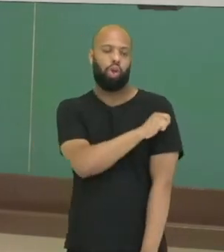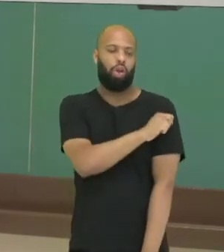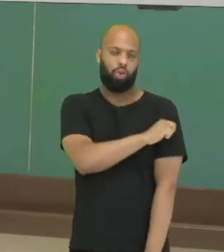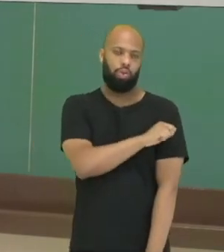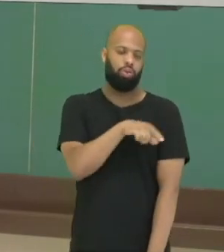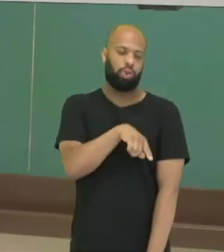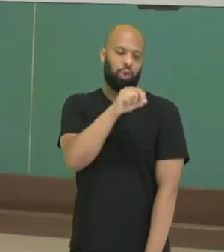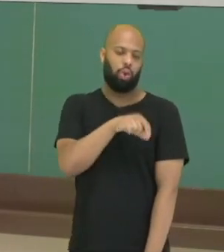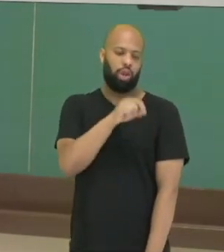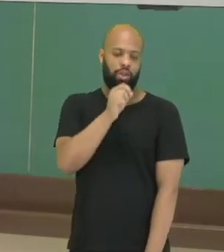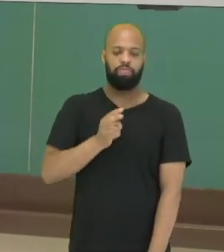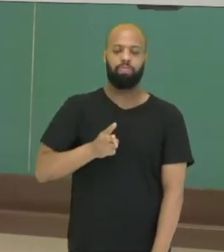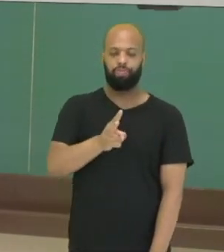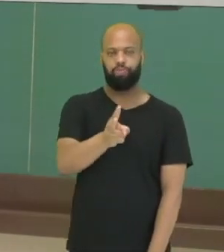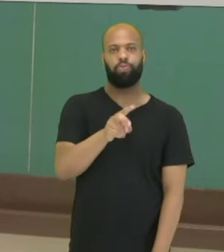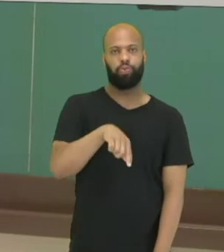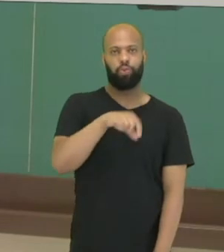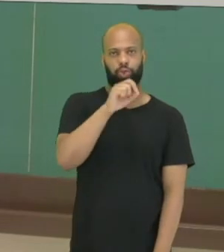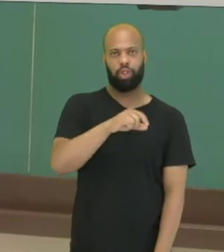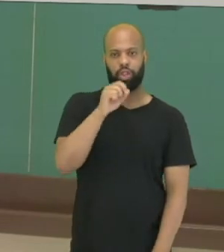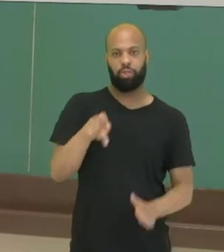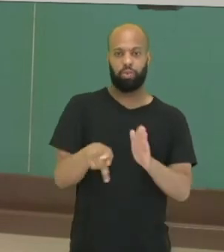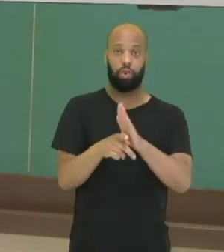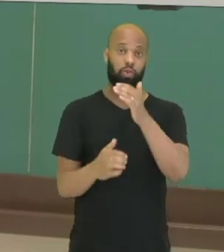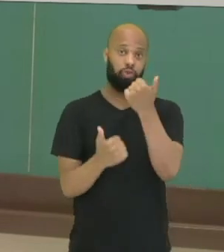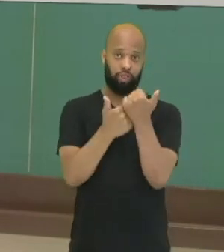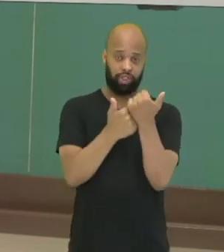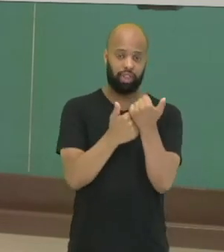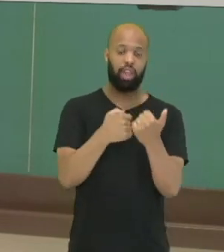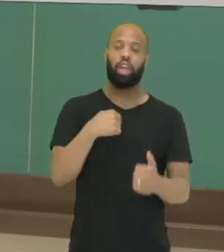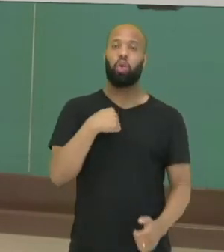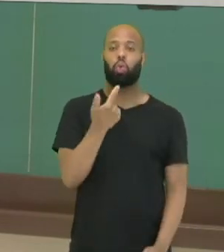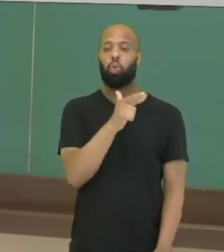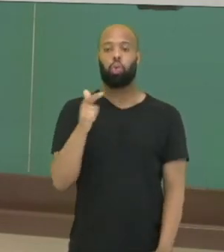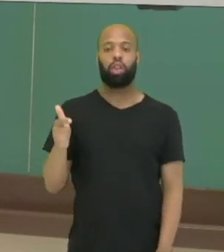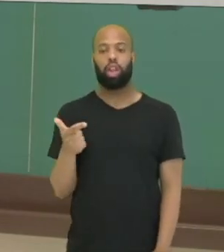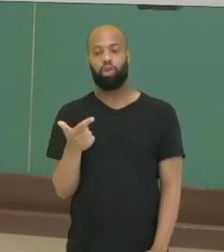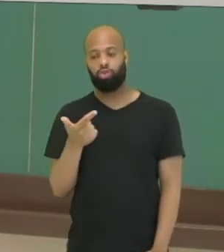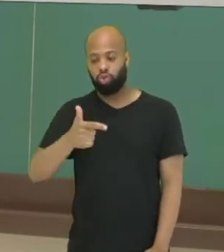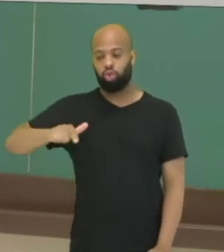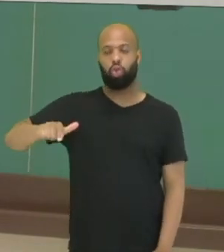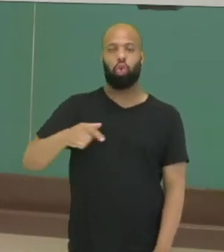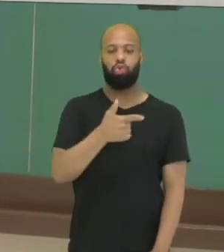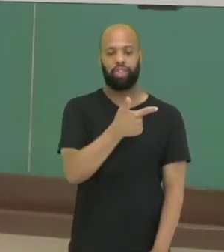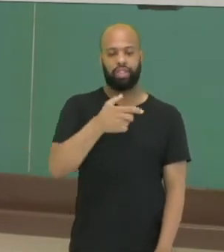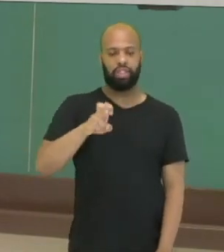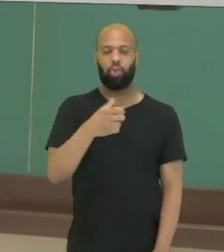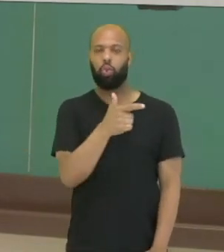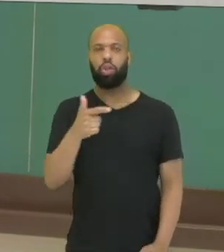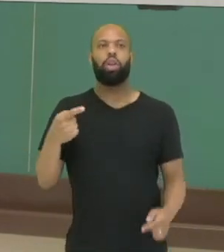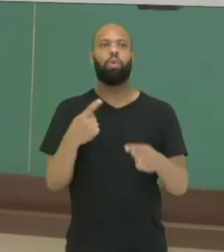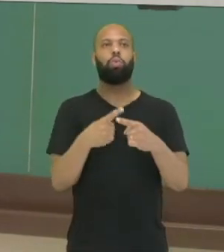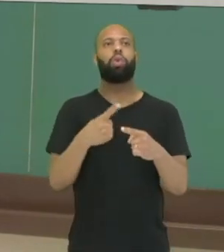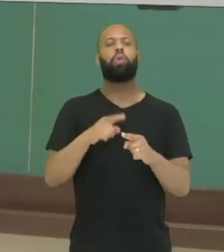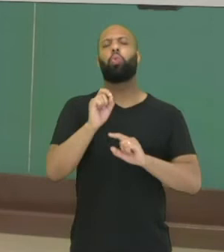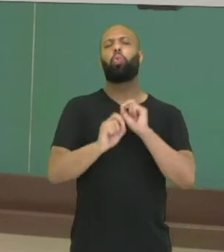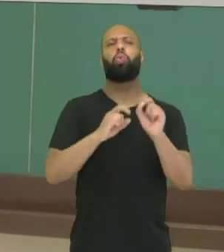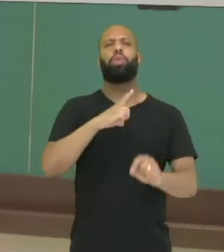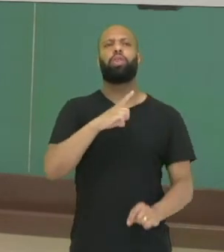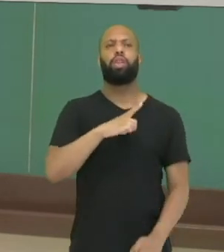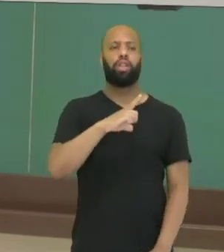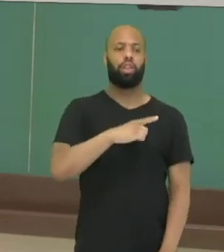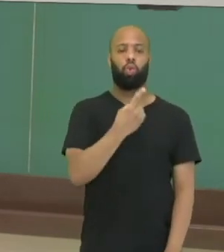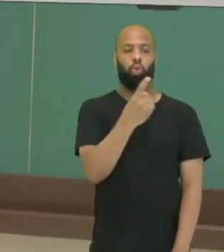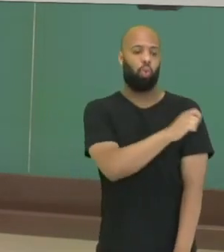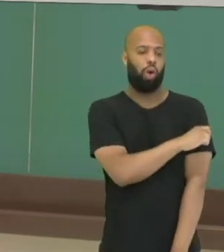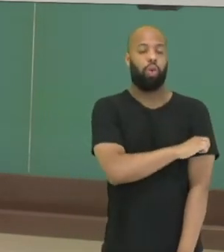alunos para que eu consiga escolher para ser o vice. Eu não tenho novamente os 25, porque o quê? Um aluno